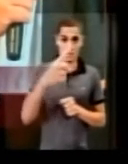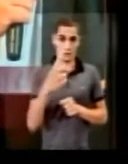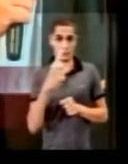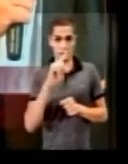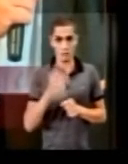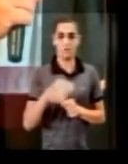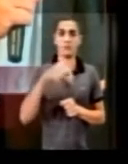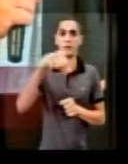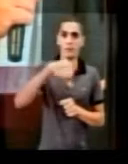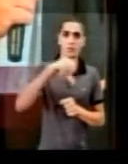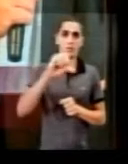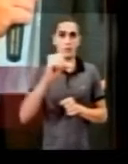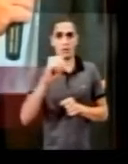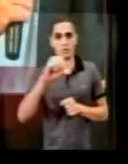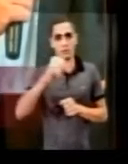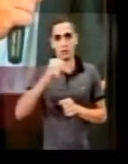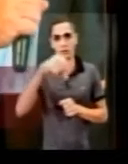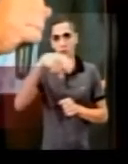71.985